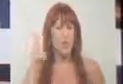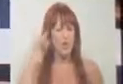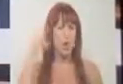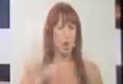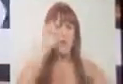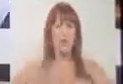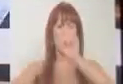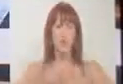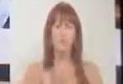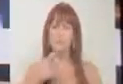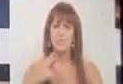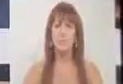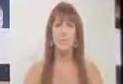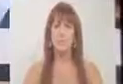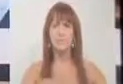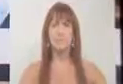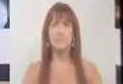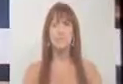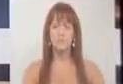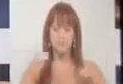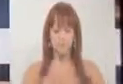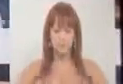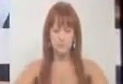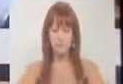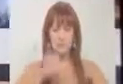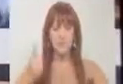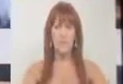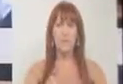os objetivos de uma verdadeira reforma, que é ser mais eficaz,